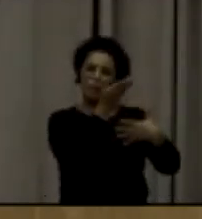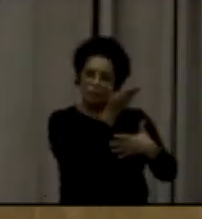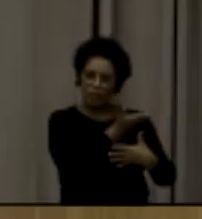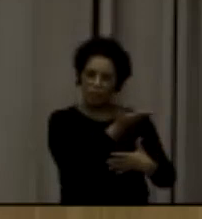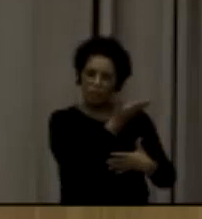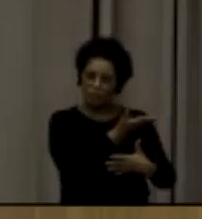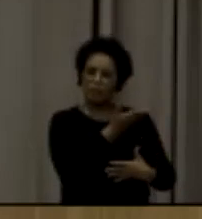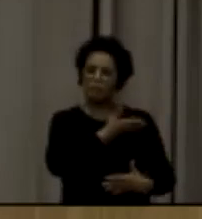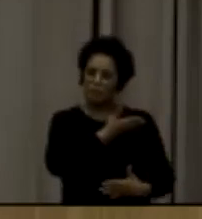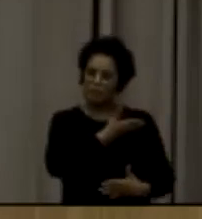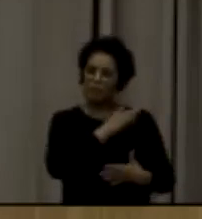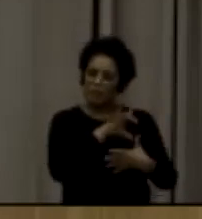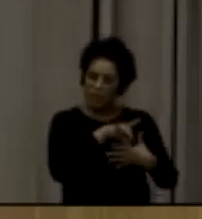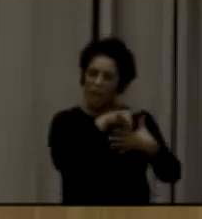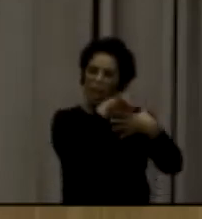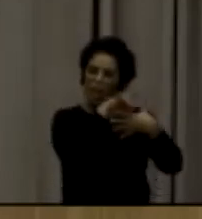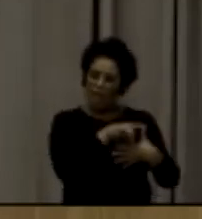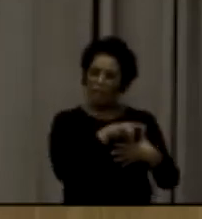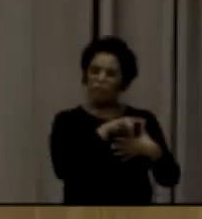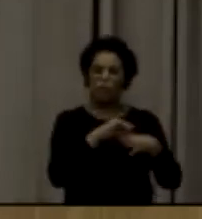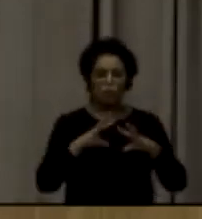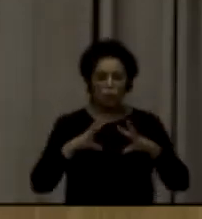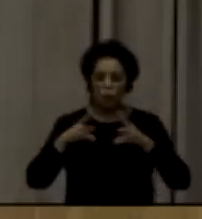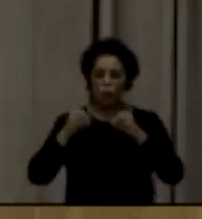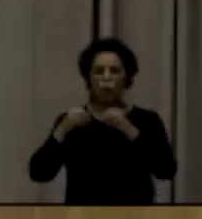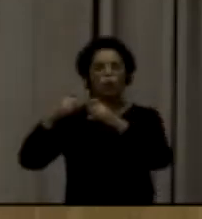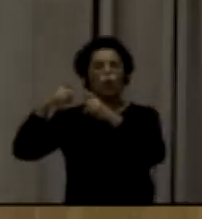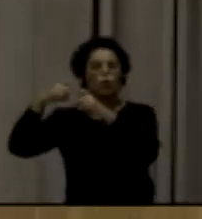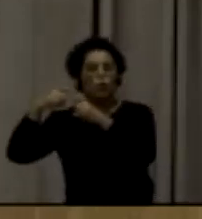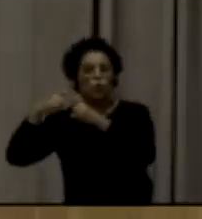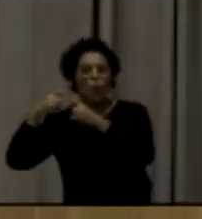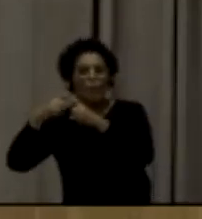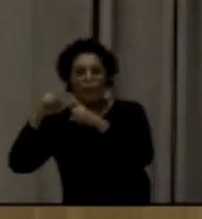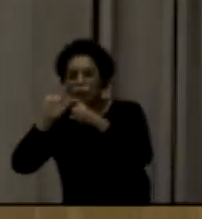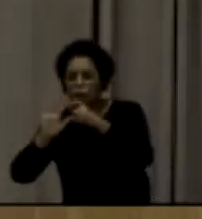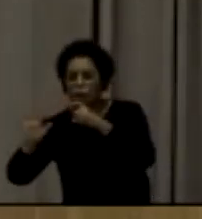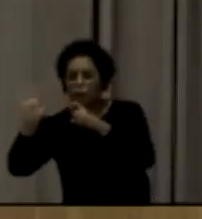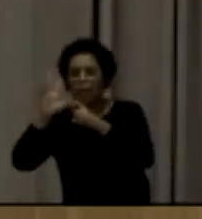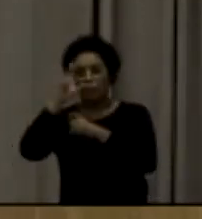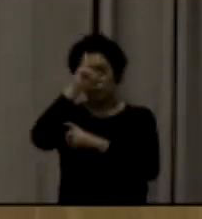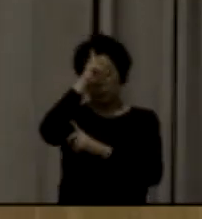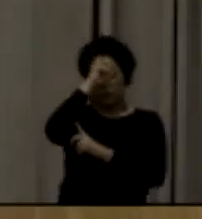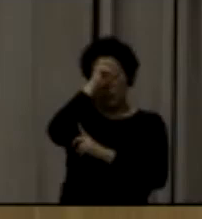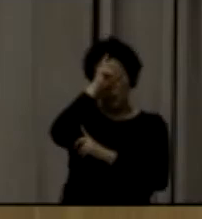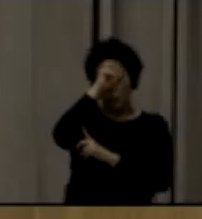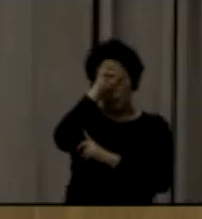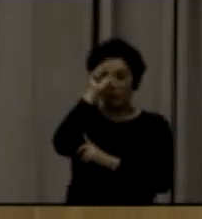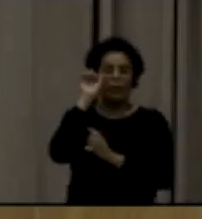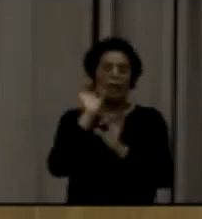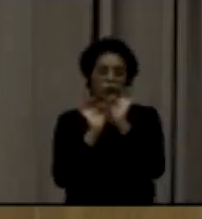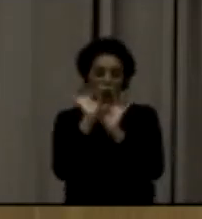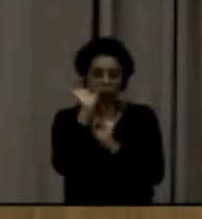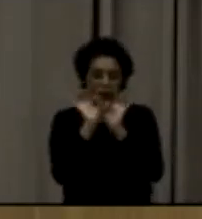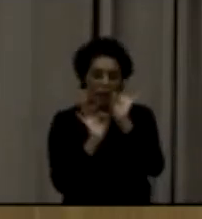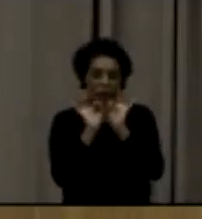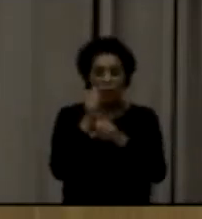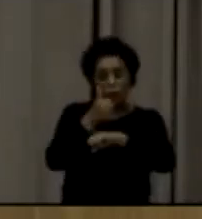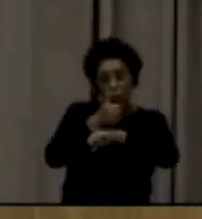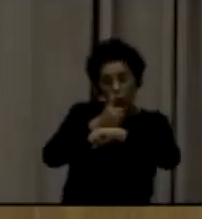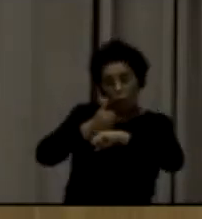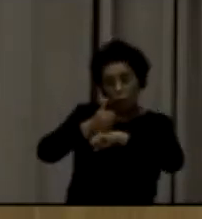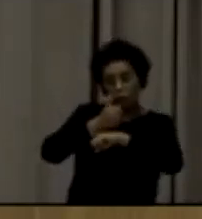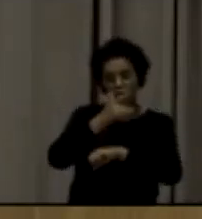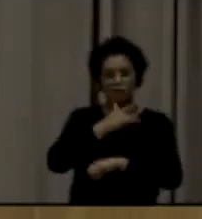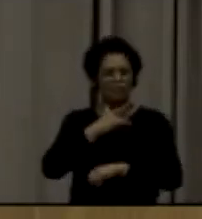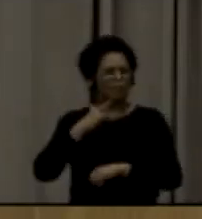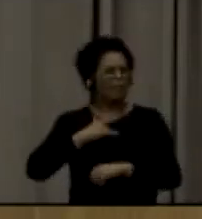aqui. E, enfim, com os nossos médicos generalistas e com os hospitais, com as organizações, com os profissionais